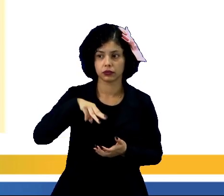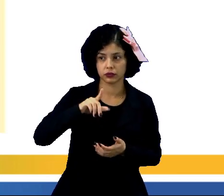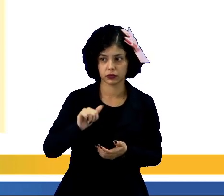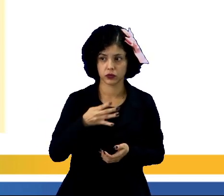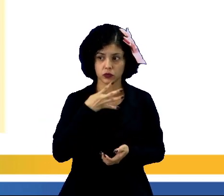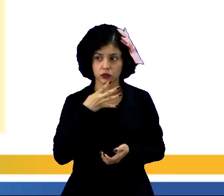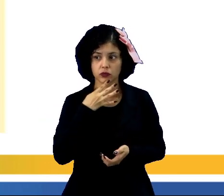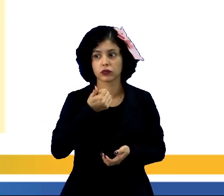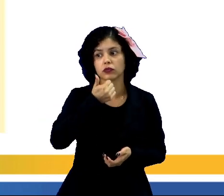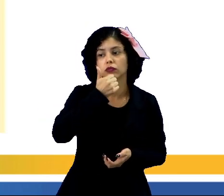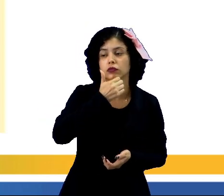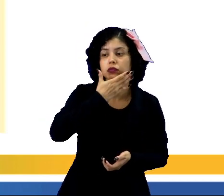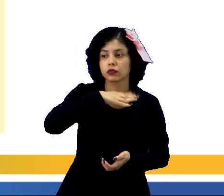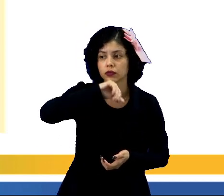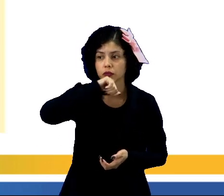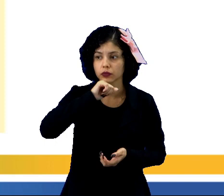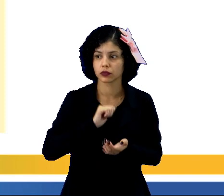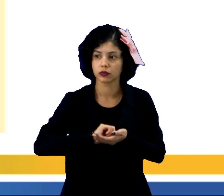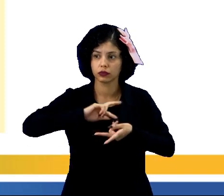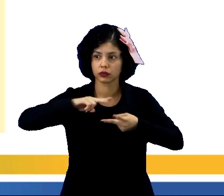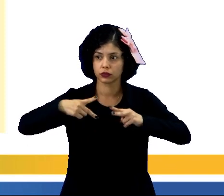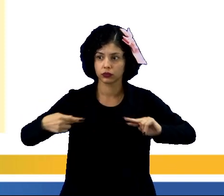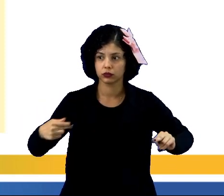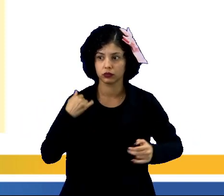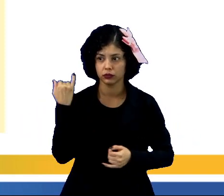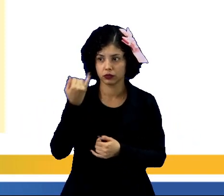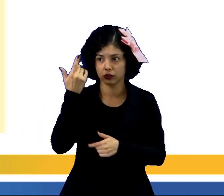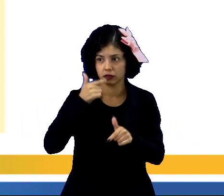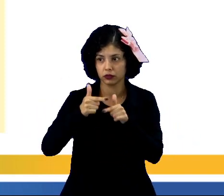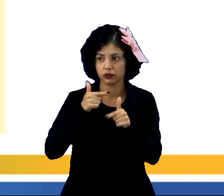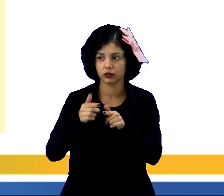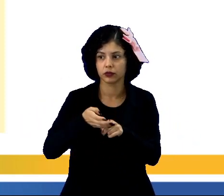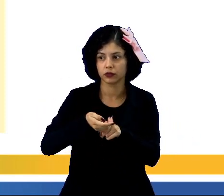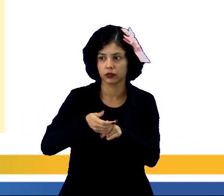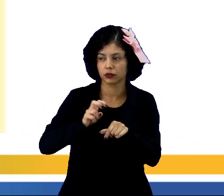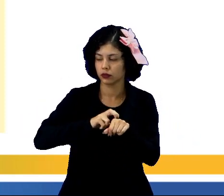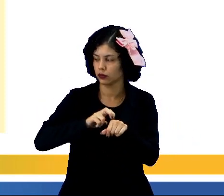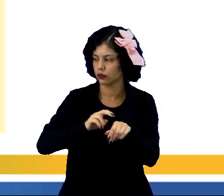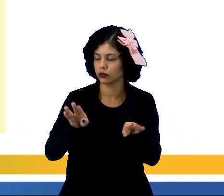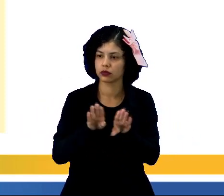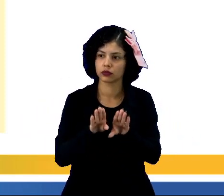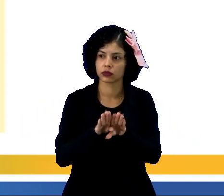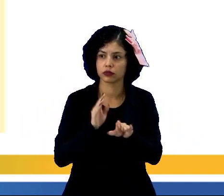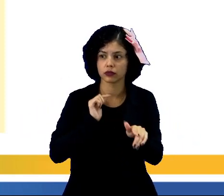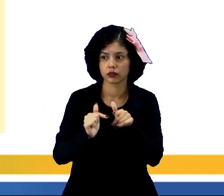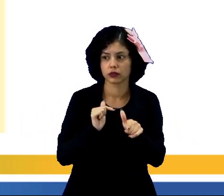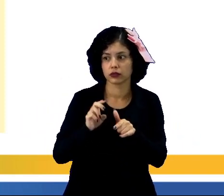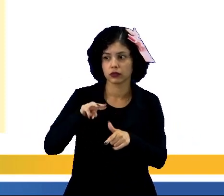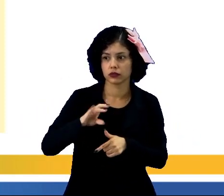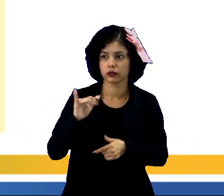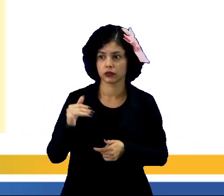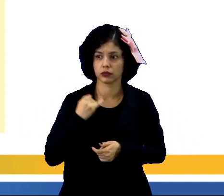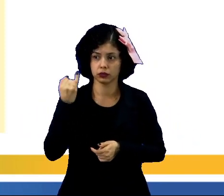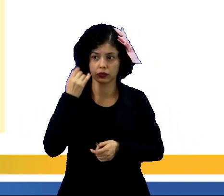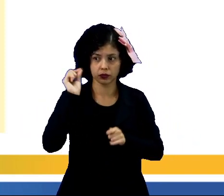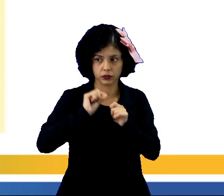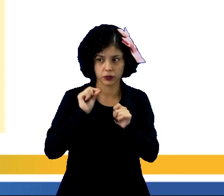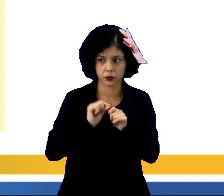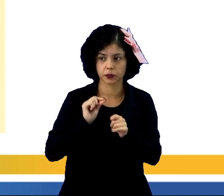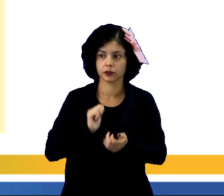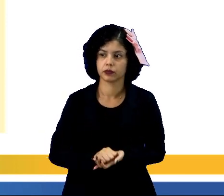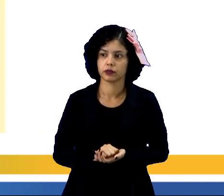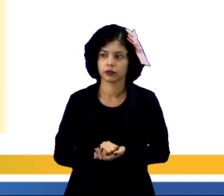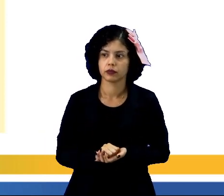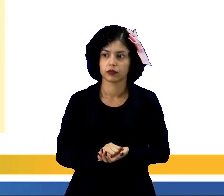Mendel foi reconhecido como pai da genética pelo seu importante trabalho com ervilhas. O trabalho de Mendel foi muito bem